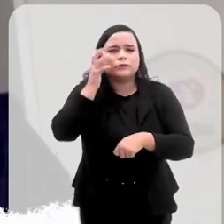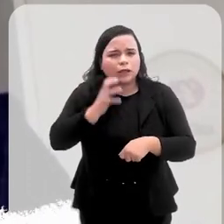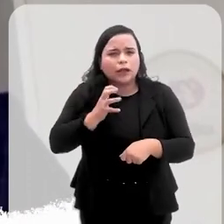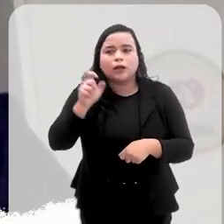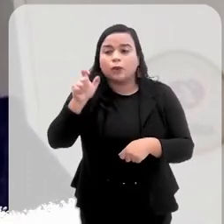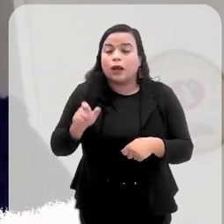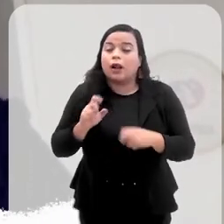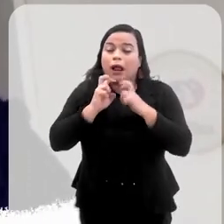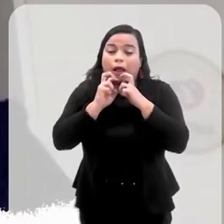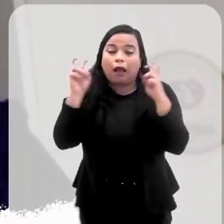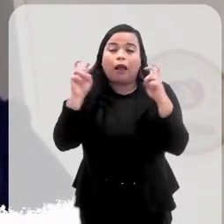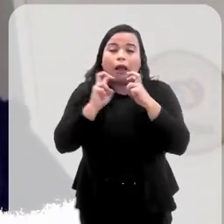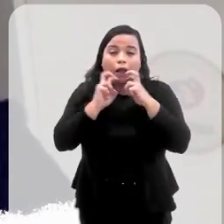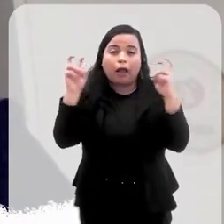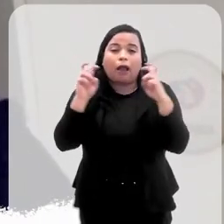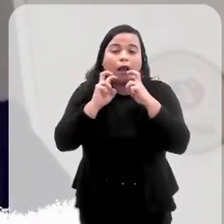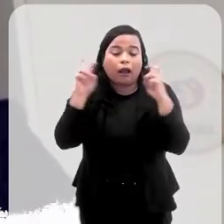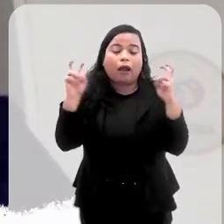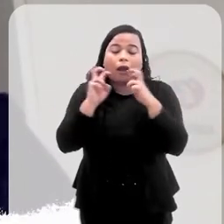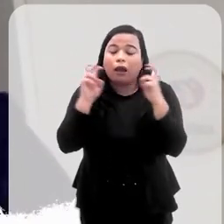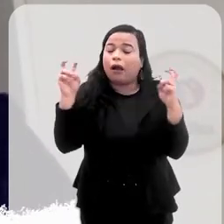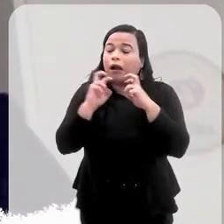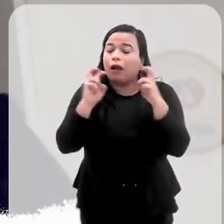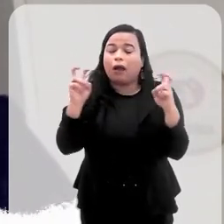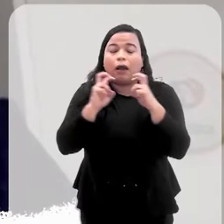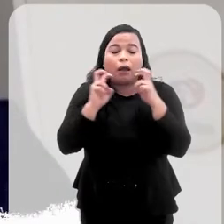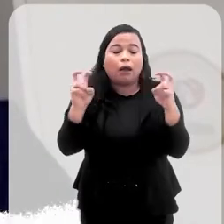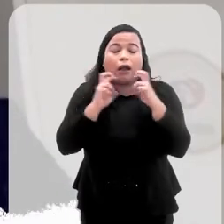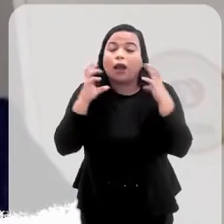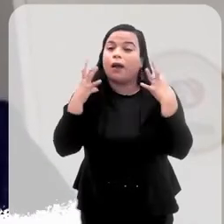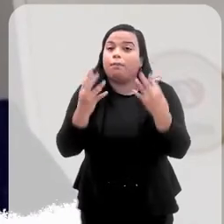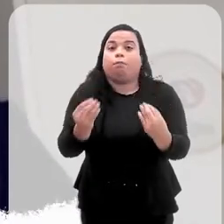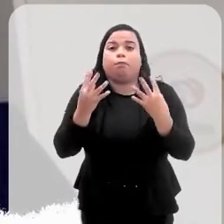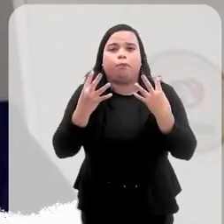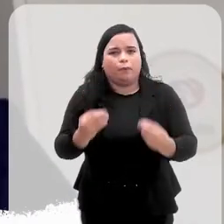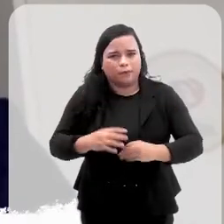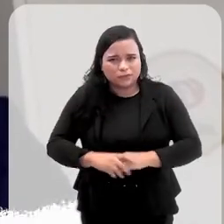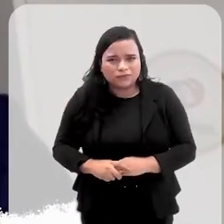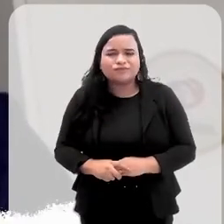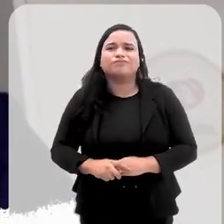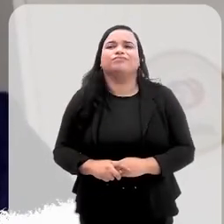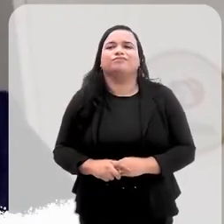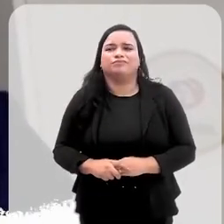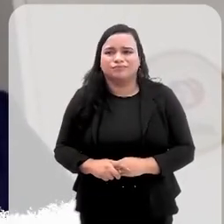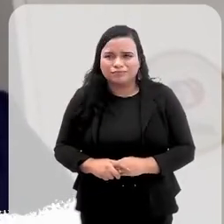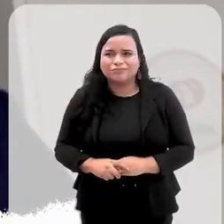E as pessoas, os professores ficam, né? Escola especializada, veja bem, né?